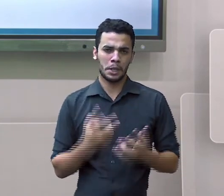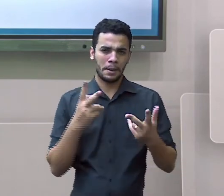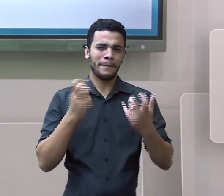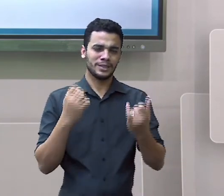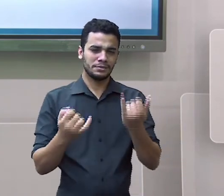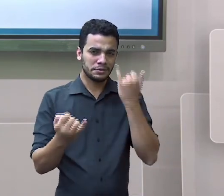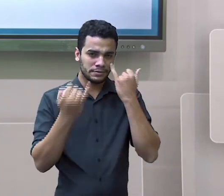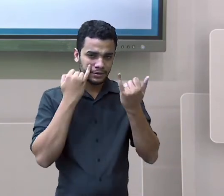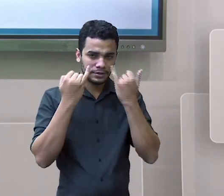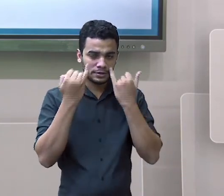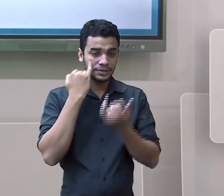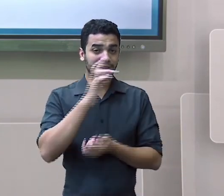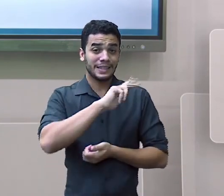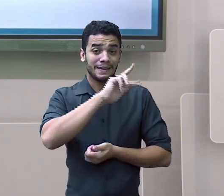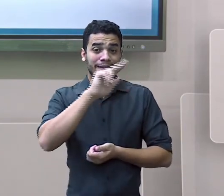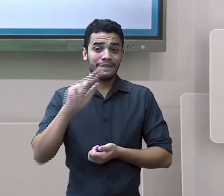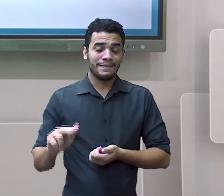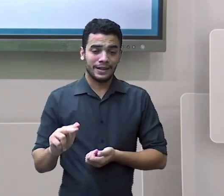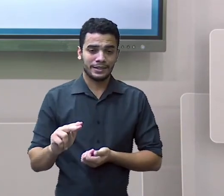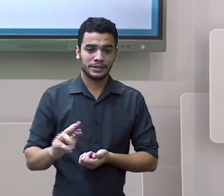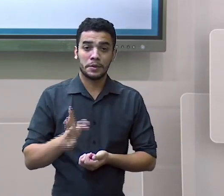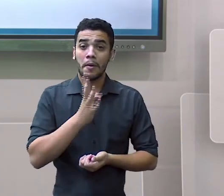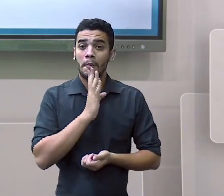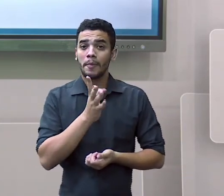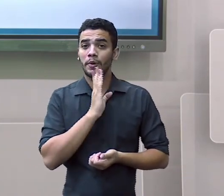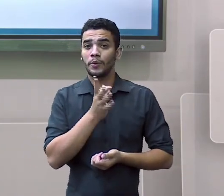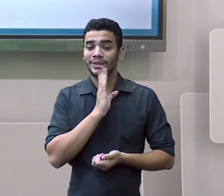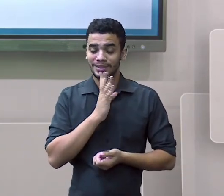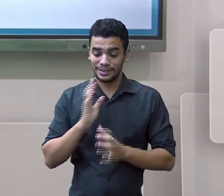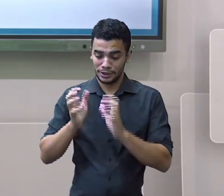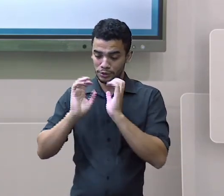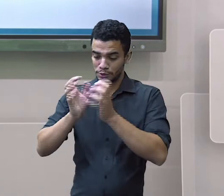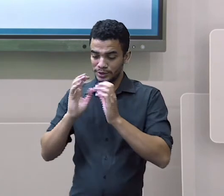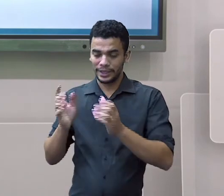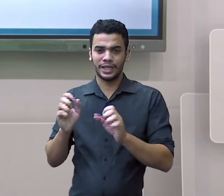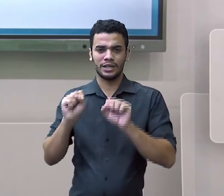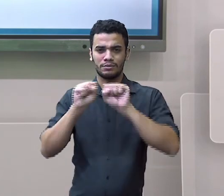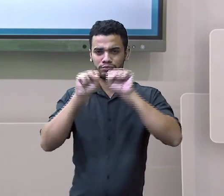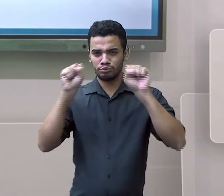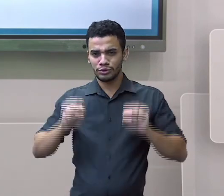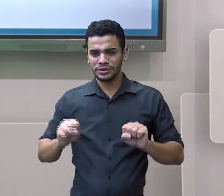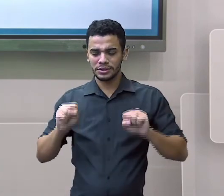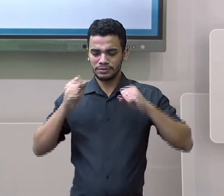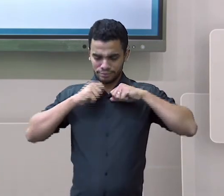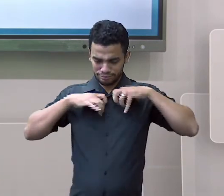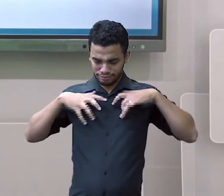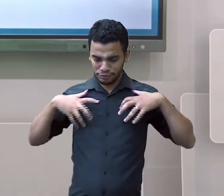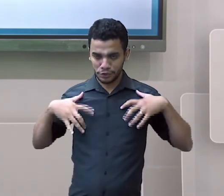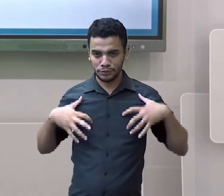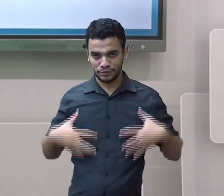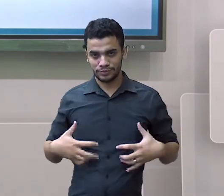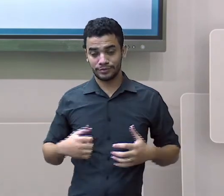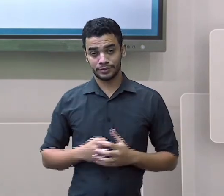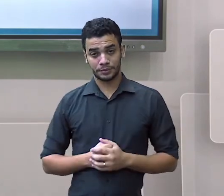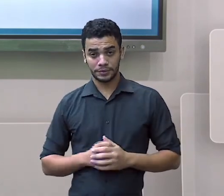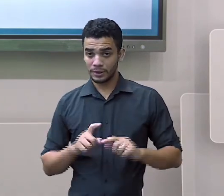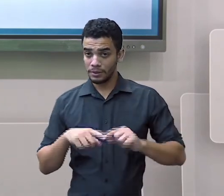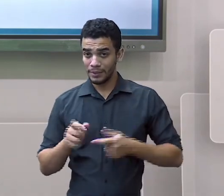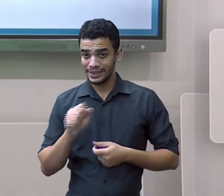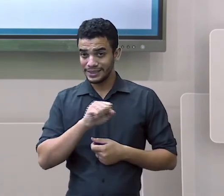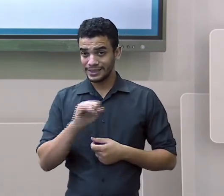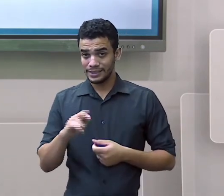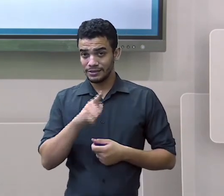Se você chegou até aqui e ainda não compreendeu muito bem, né, o que precisa ser